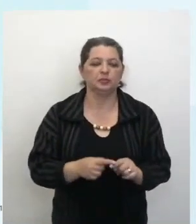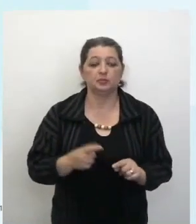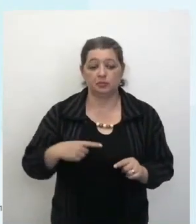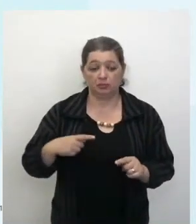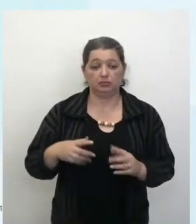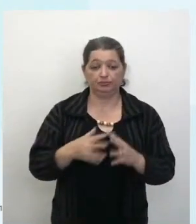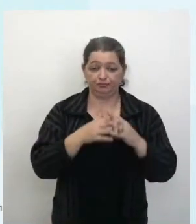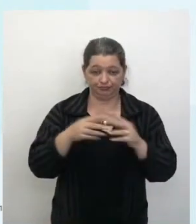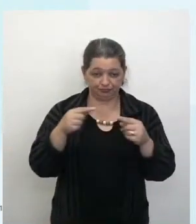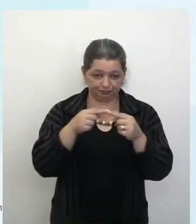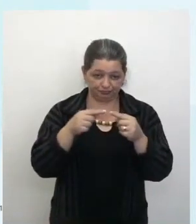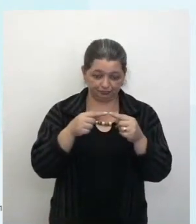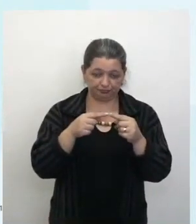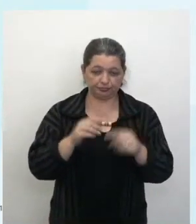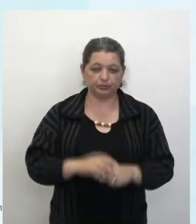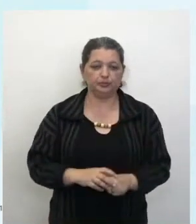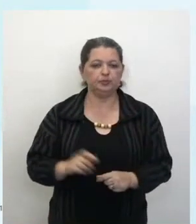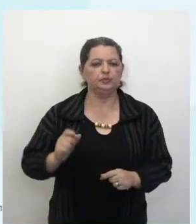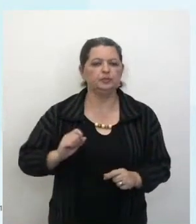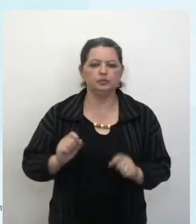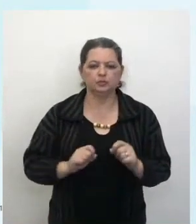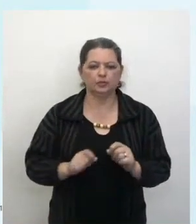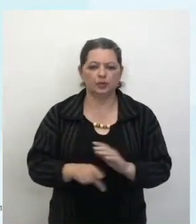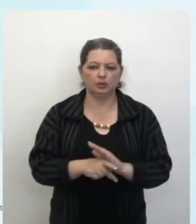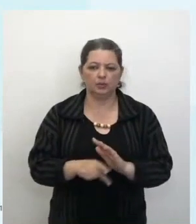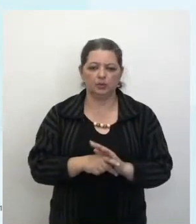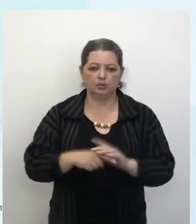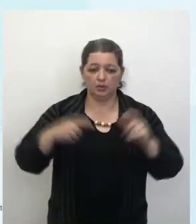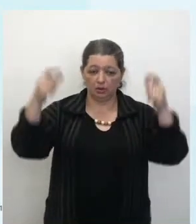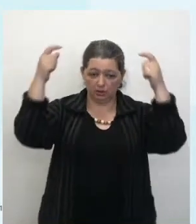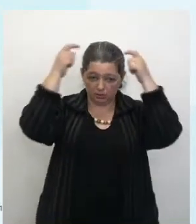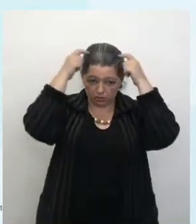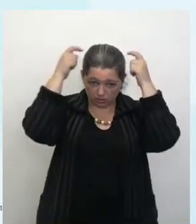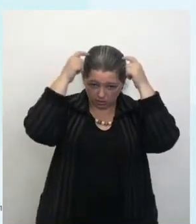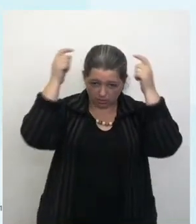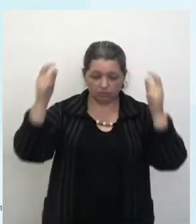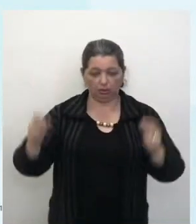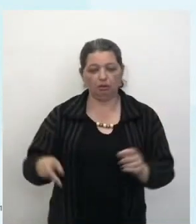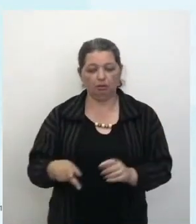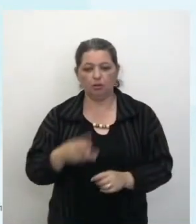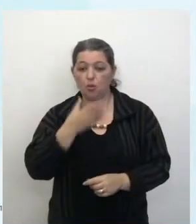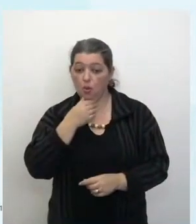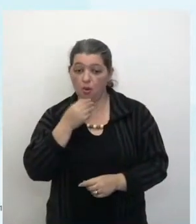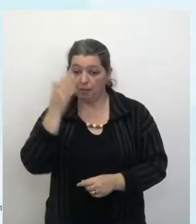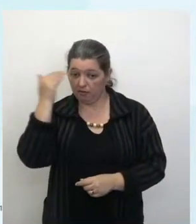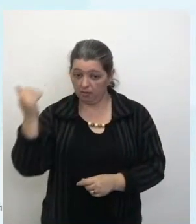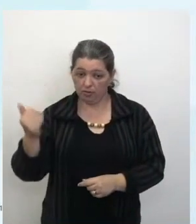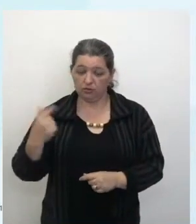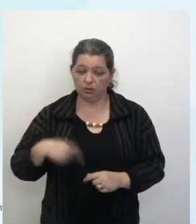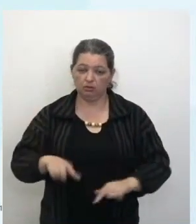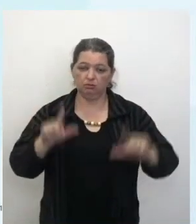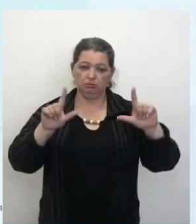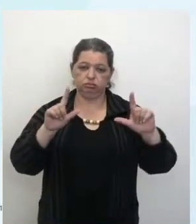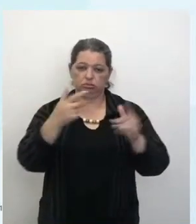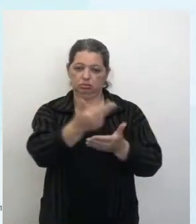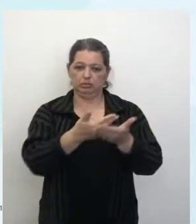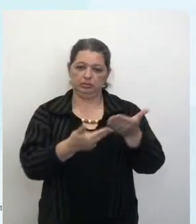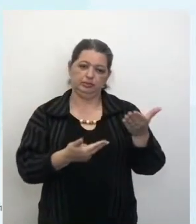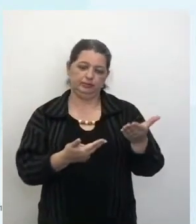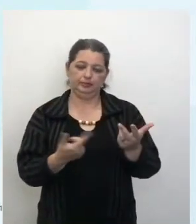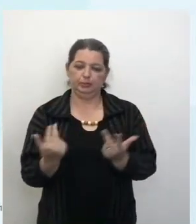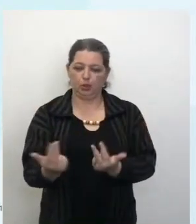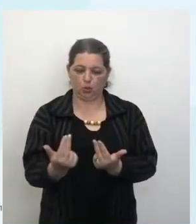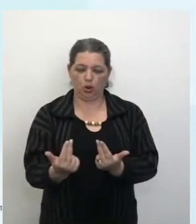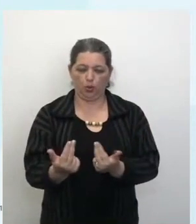Unidos né o áudio você nem chegou Inclusive a época a criar um personagem com a cara desse esteriótipo